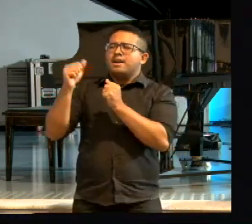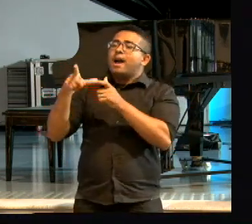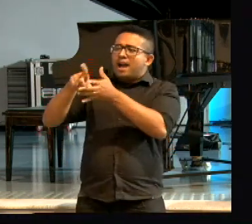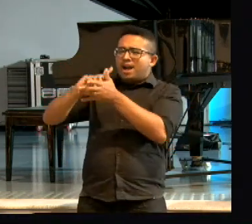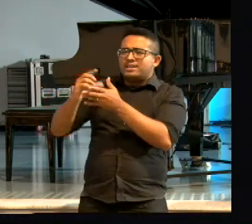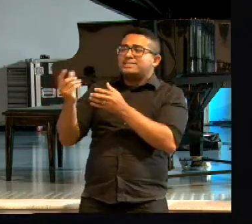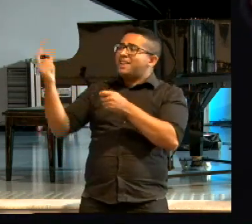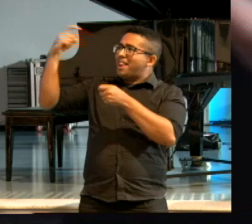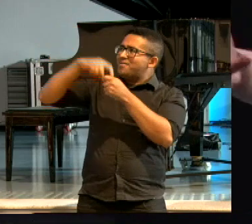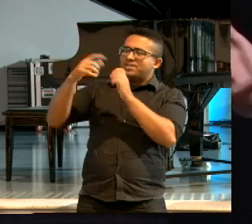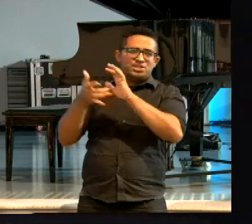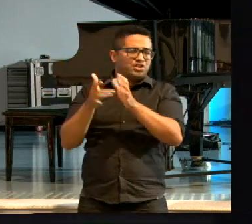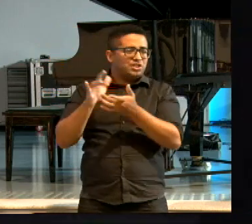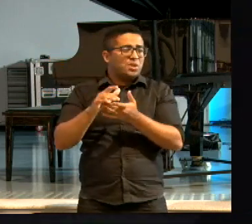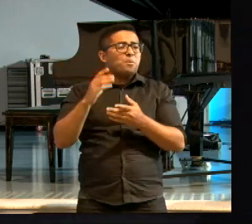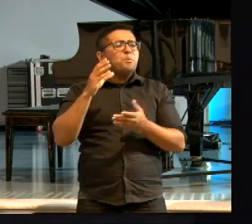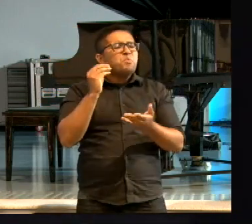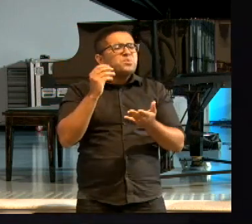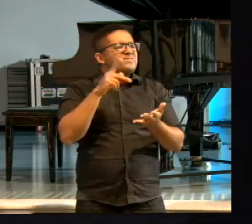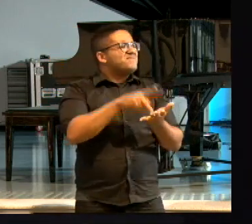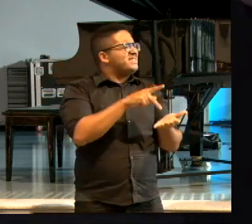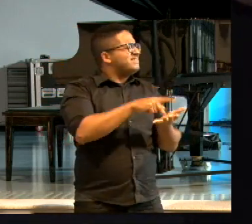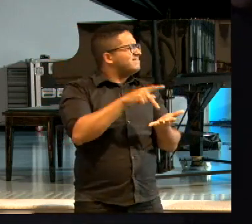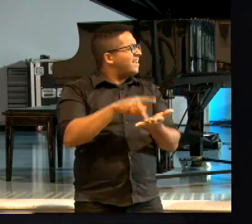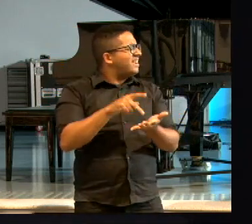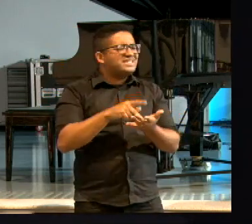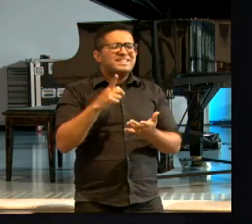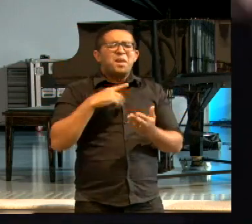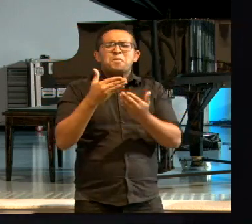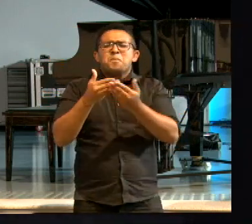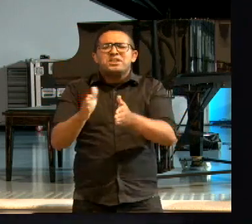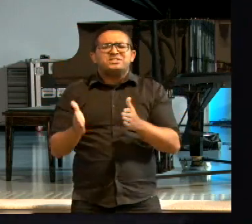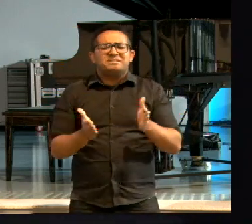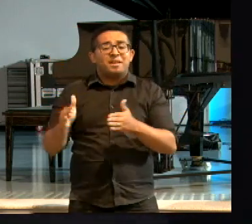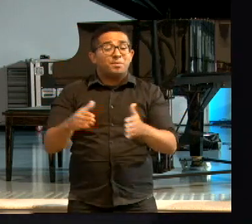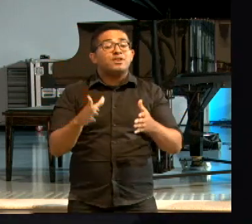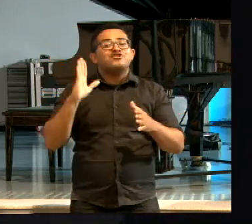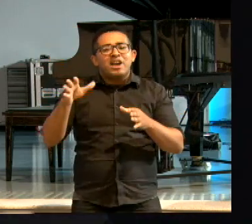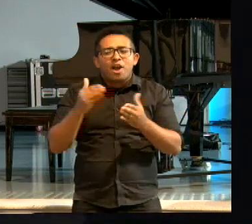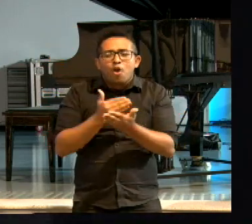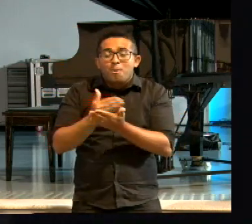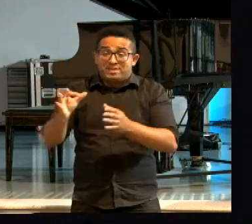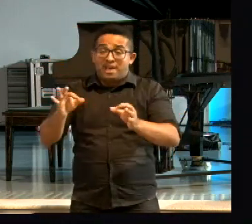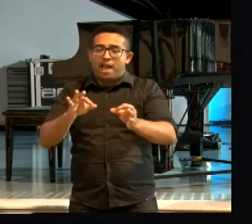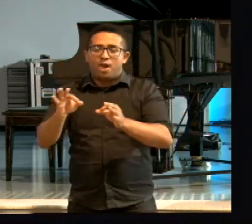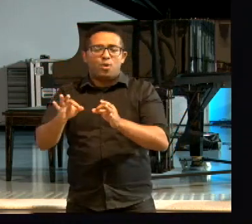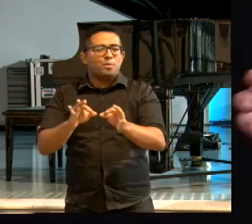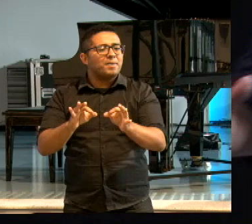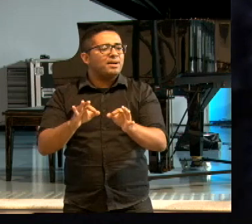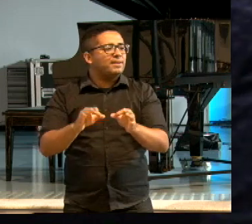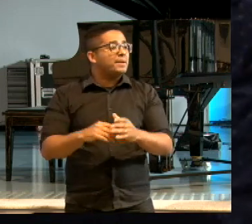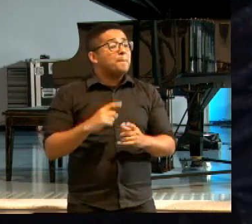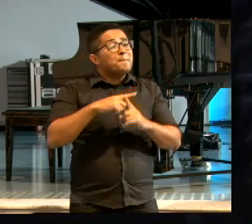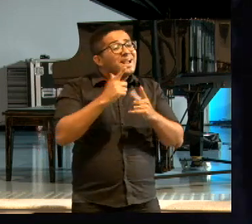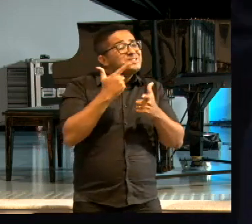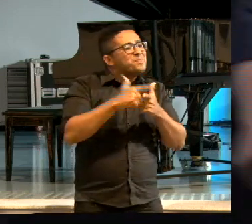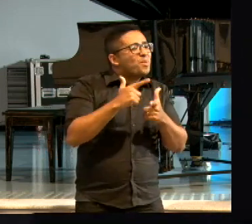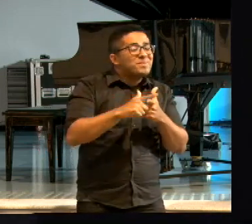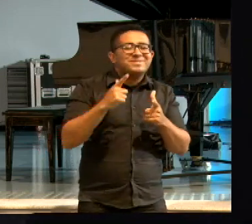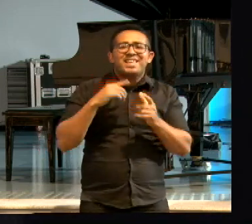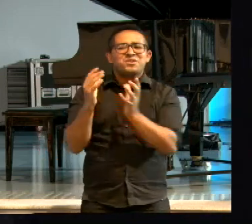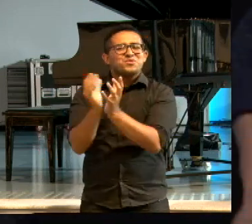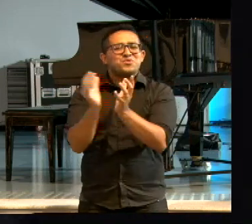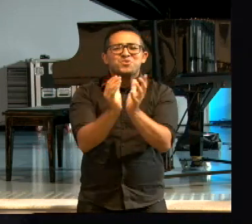nosso Senhor, muitas verdades que foram perdidas ao longo do caminho começaram a ser restauradas. Mas o problema é que a maior parte dos grupos,